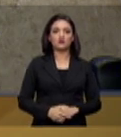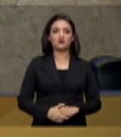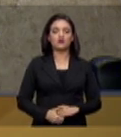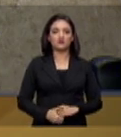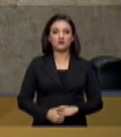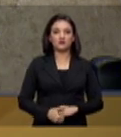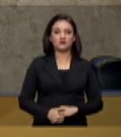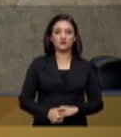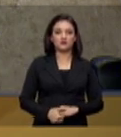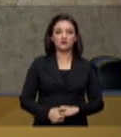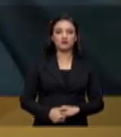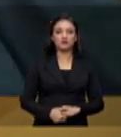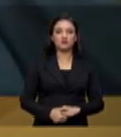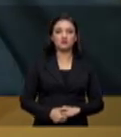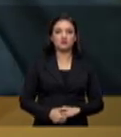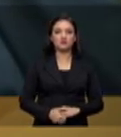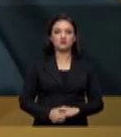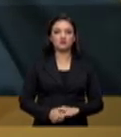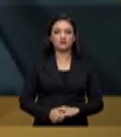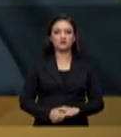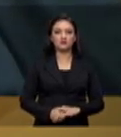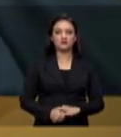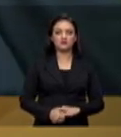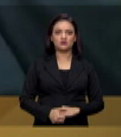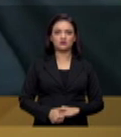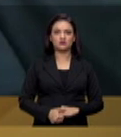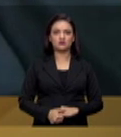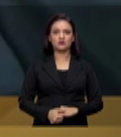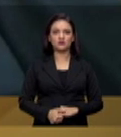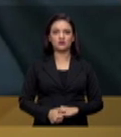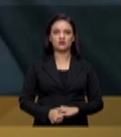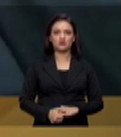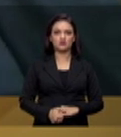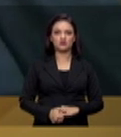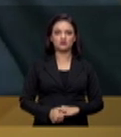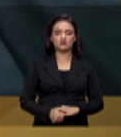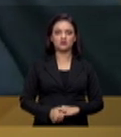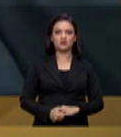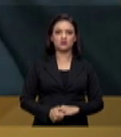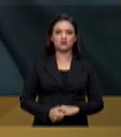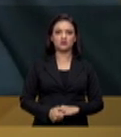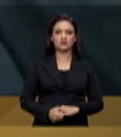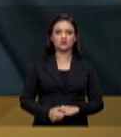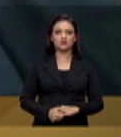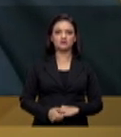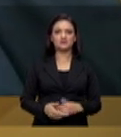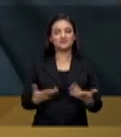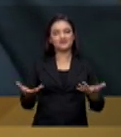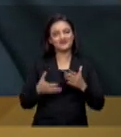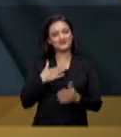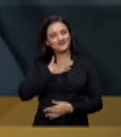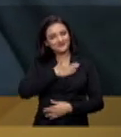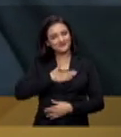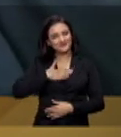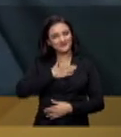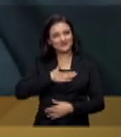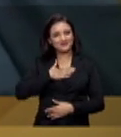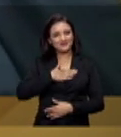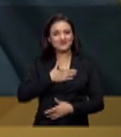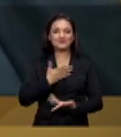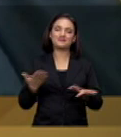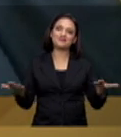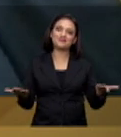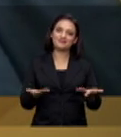Som. Olá, muito boa tarde. É uma satisfação enorme estar nesta sessão representando o Ministério Público Federal.